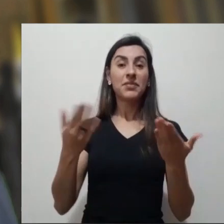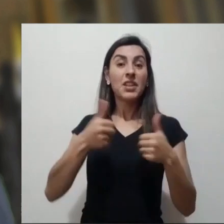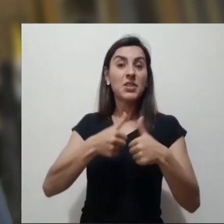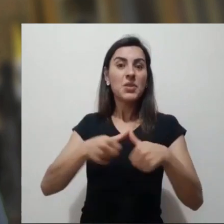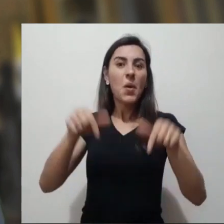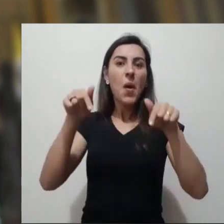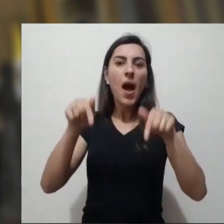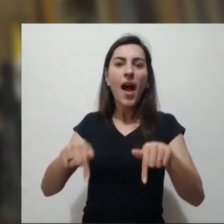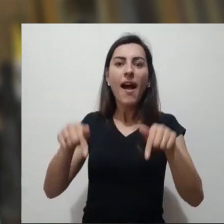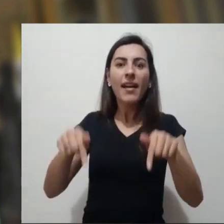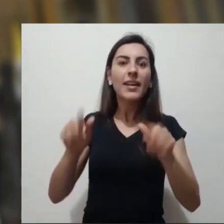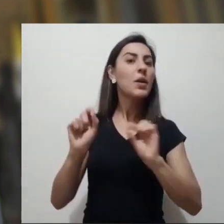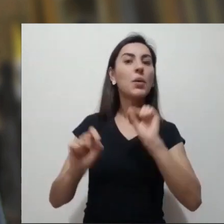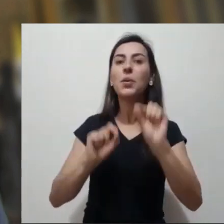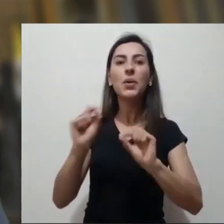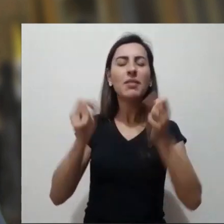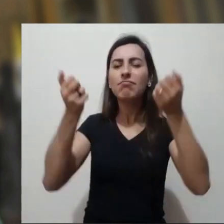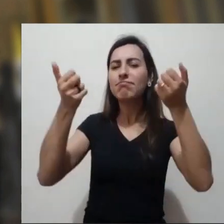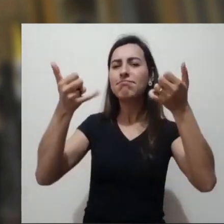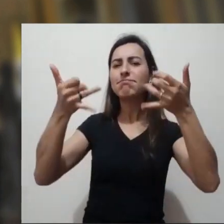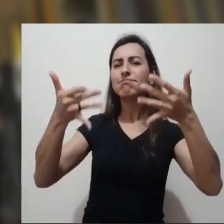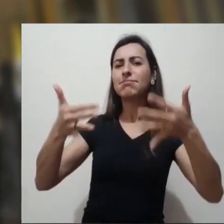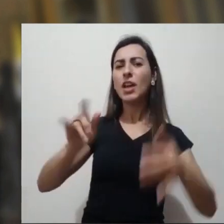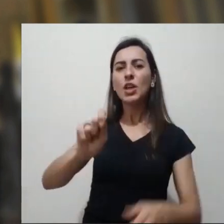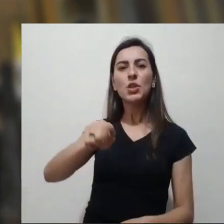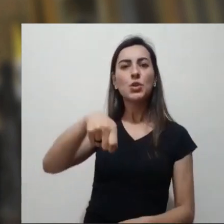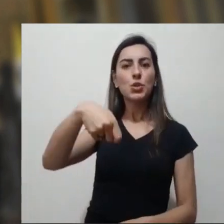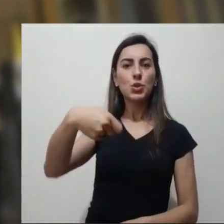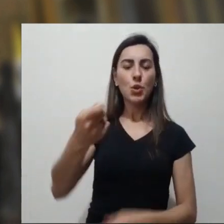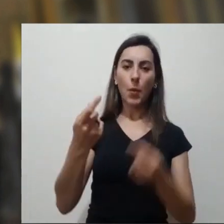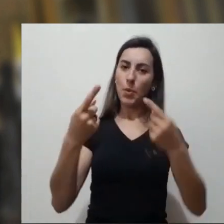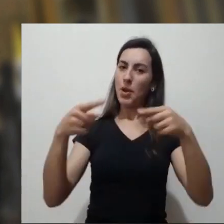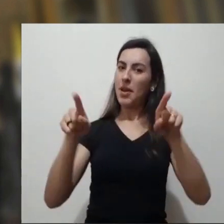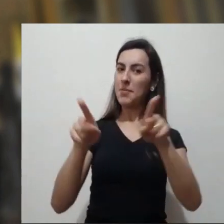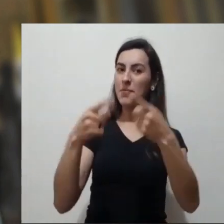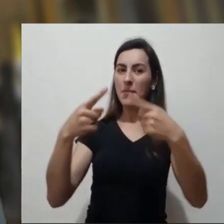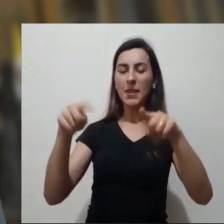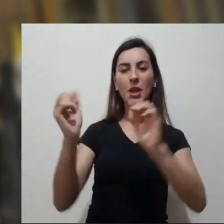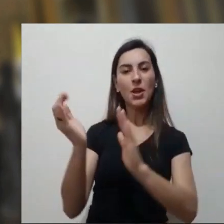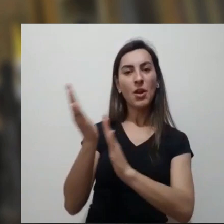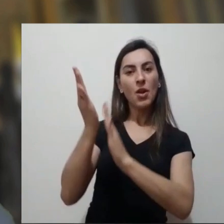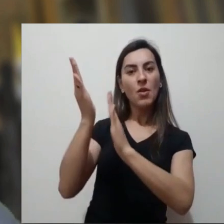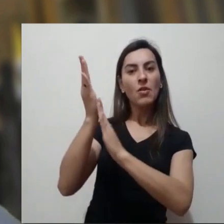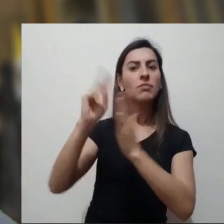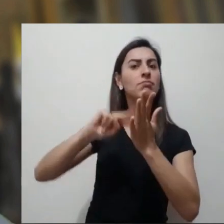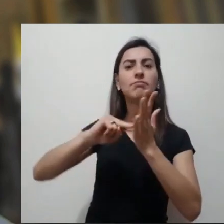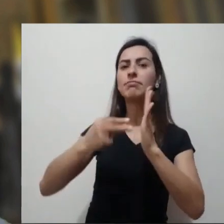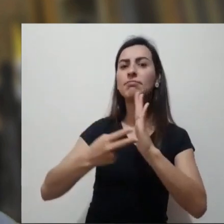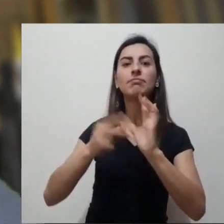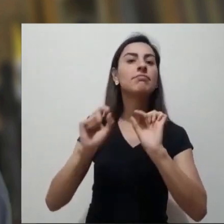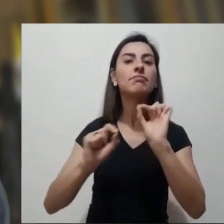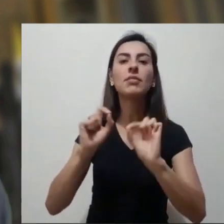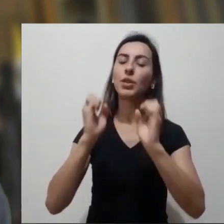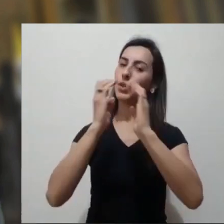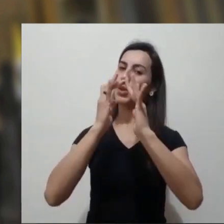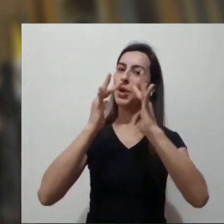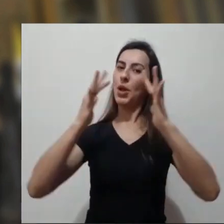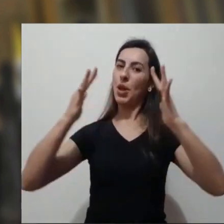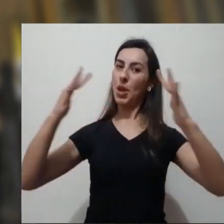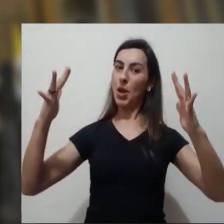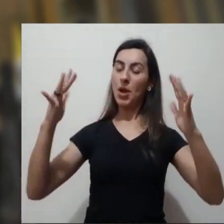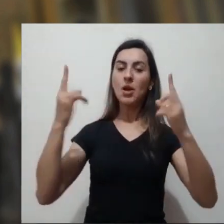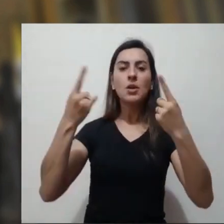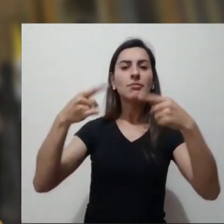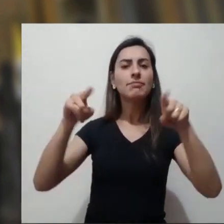aqui para falar para você sobre o hino de louvor, também chamado de glória. O hino